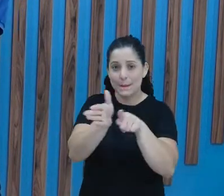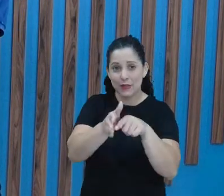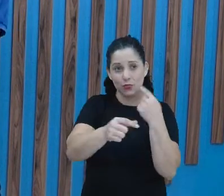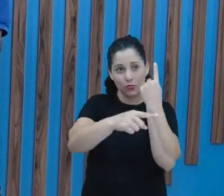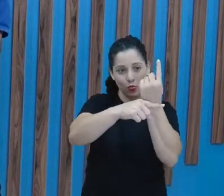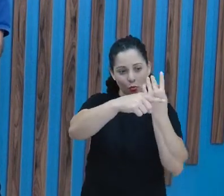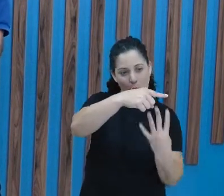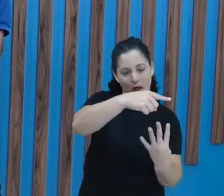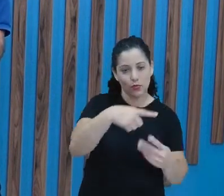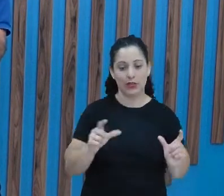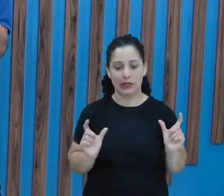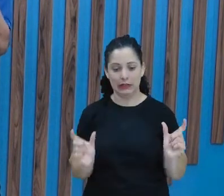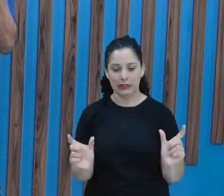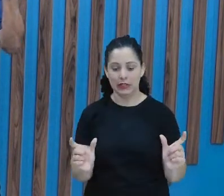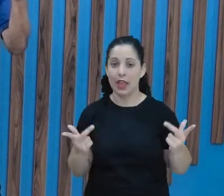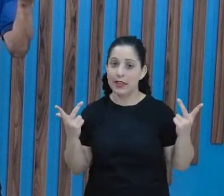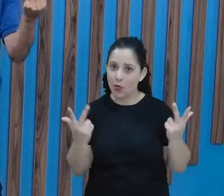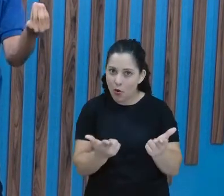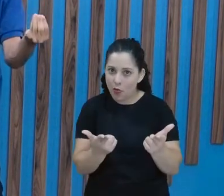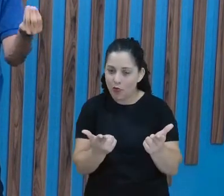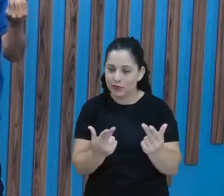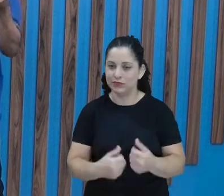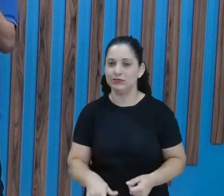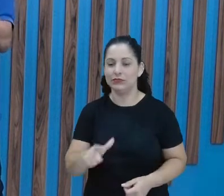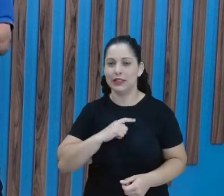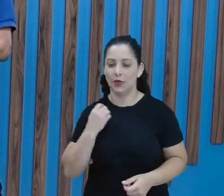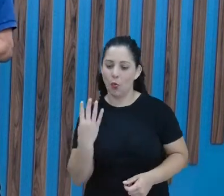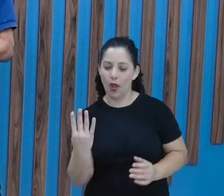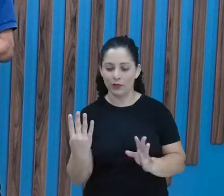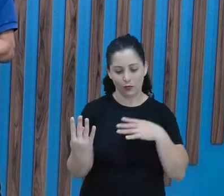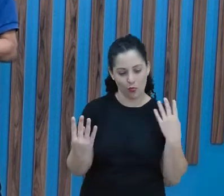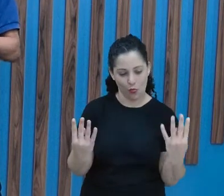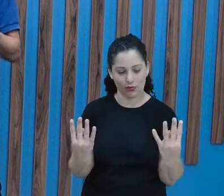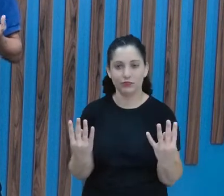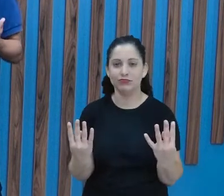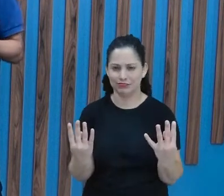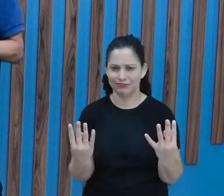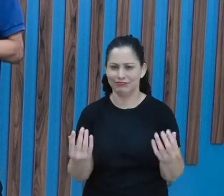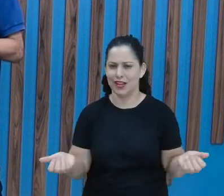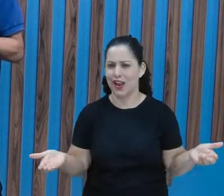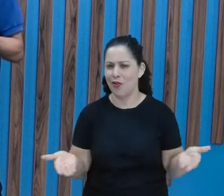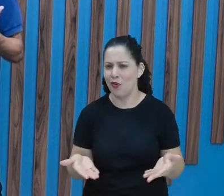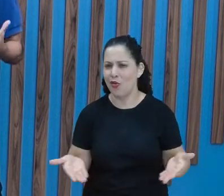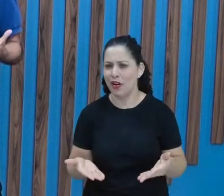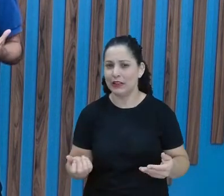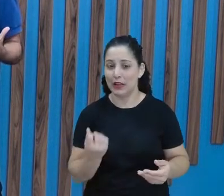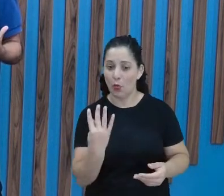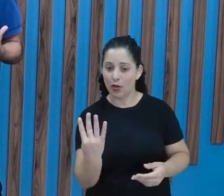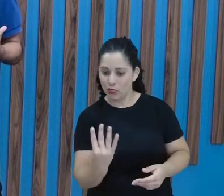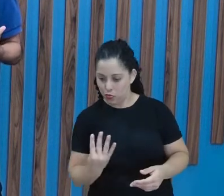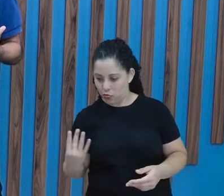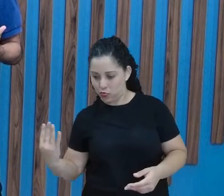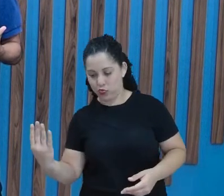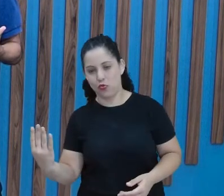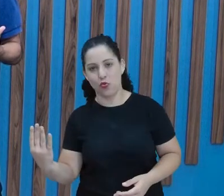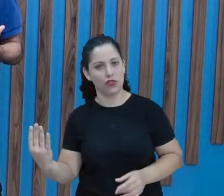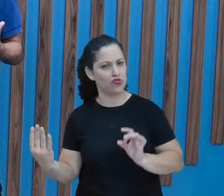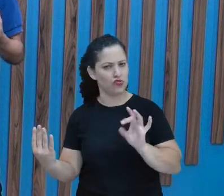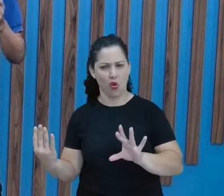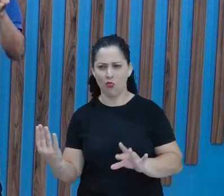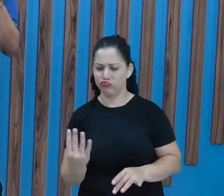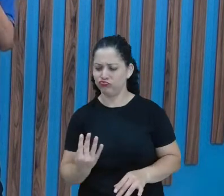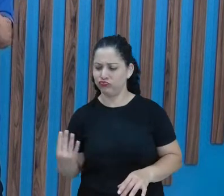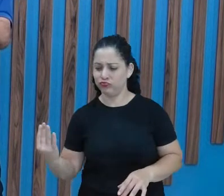denominadores são iguais. Ó, tem 4 do lado, 4 do outro. Aí você apenas repete o denominador. Só repete.